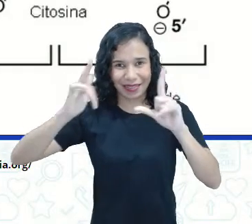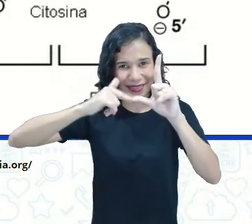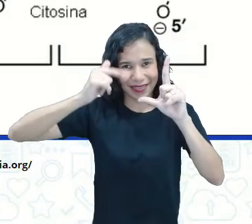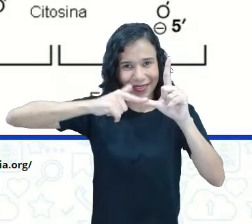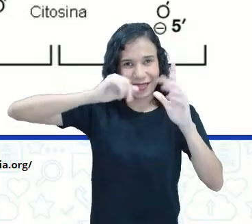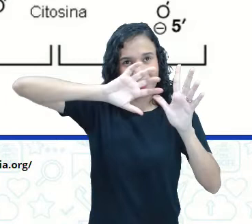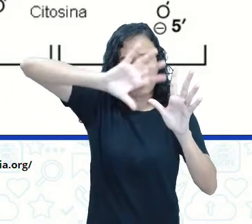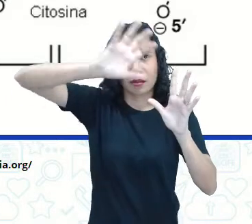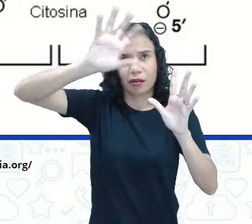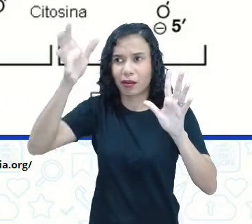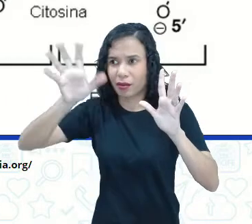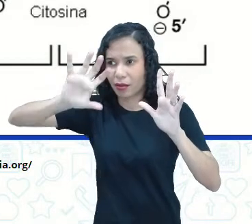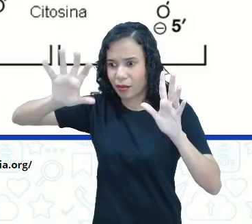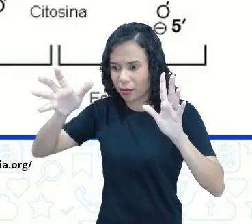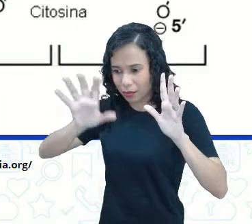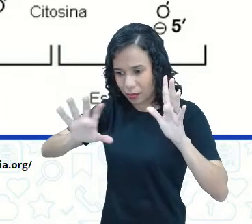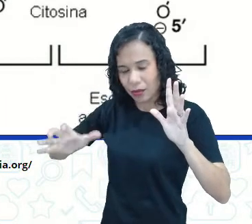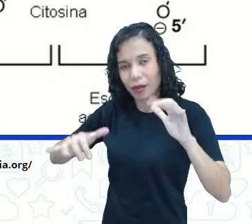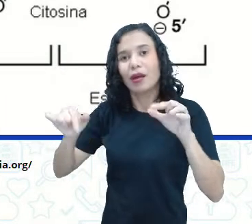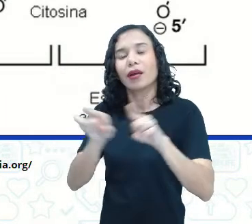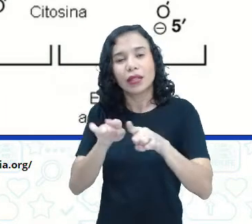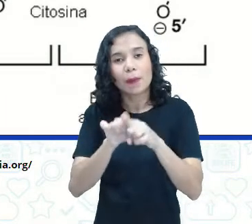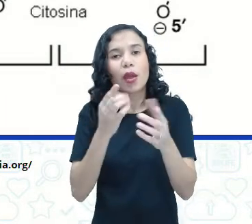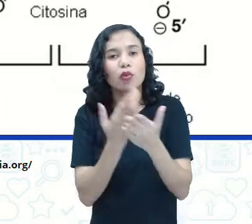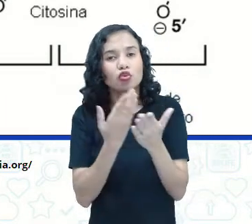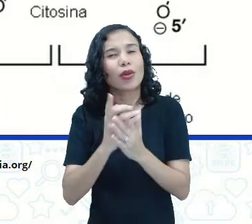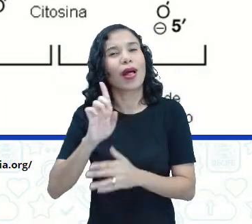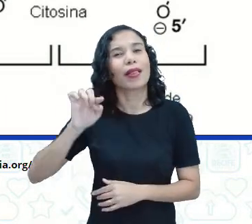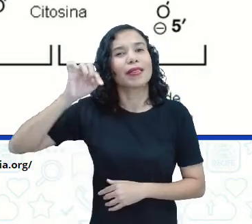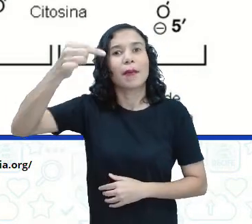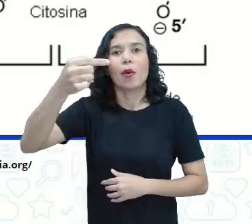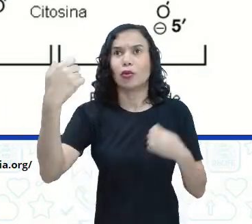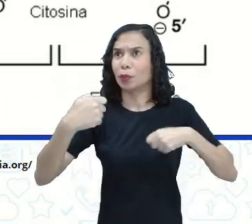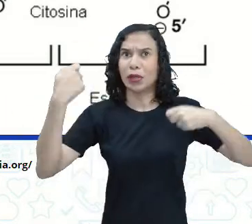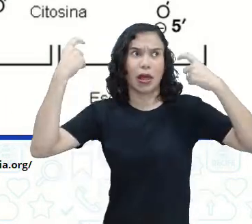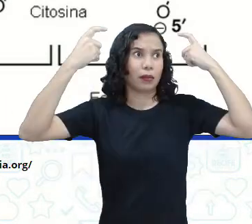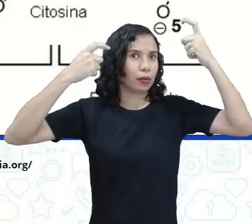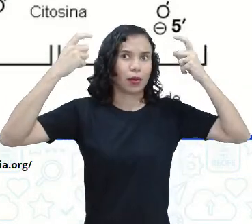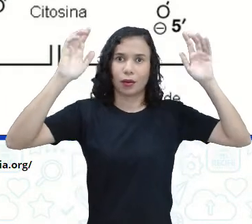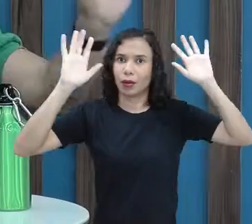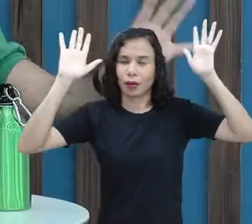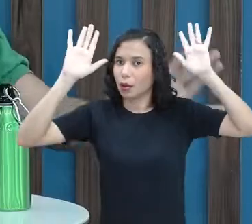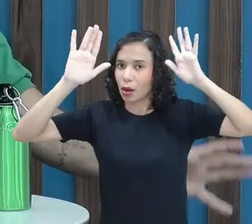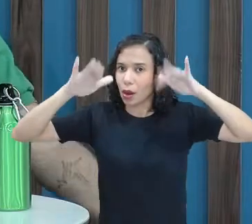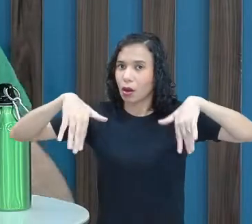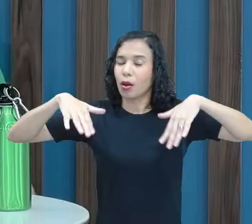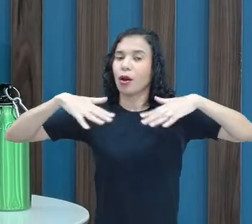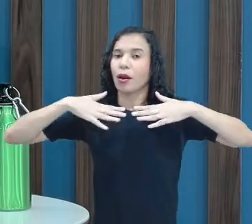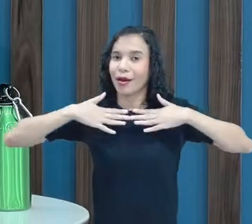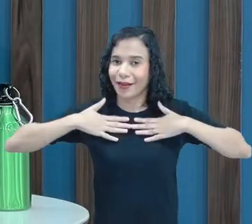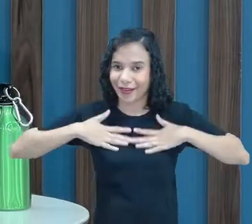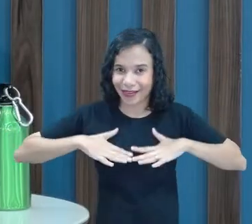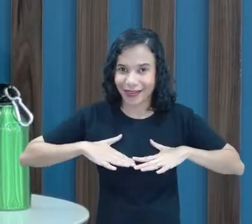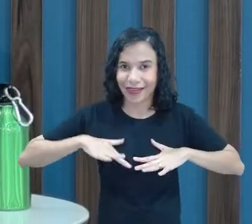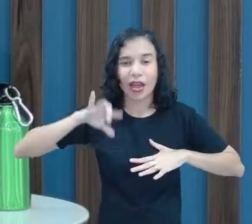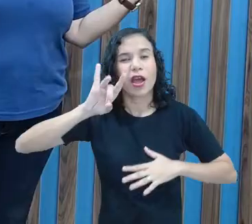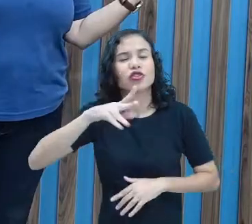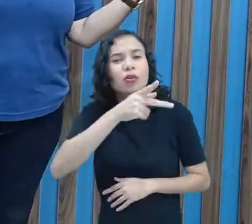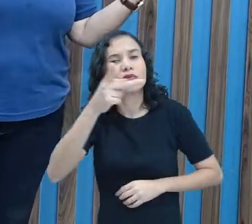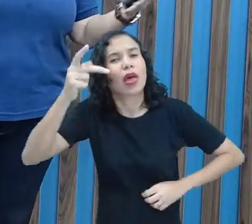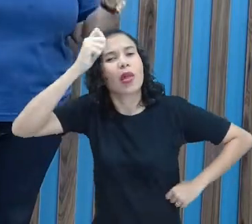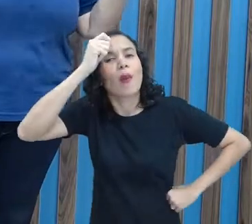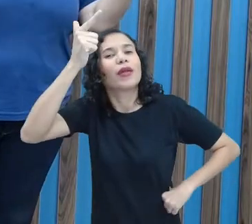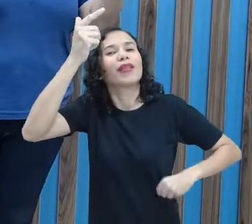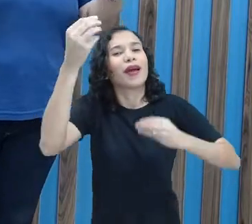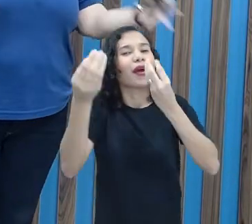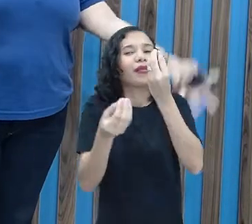os palitinhos, vocês também vão ver mais pra frente, não precisa se desesperar. Não né? Quando chegar em química... Não. Isso é só para vocês terem noção